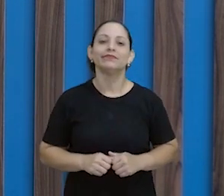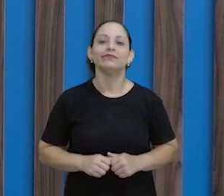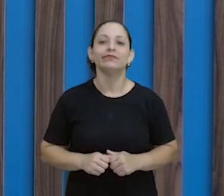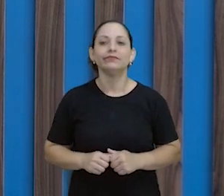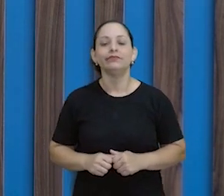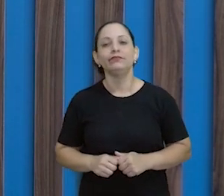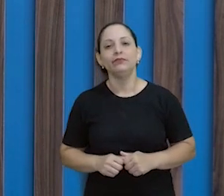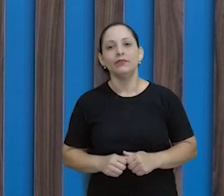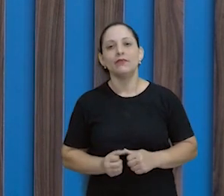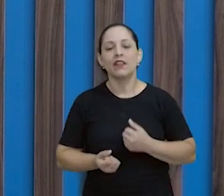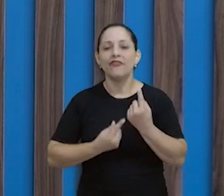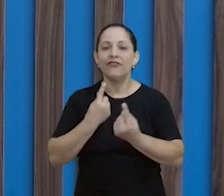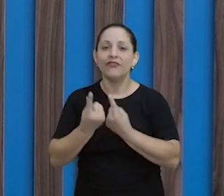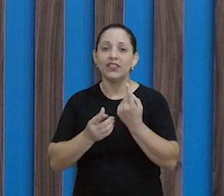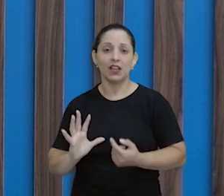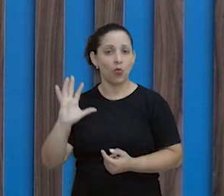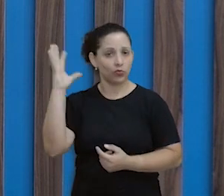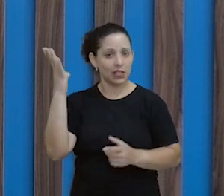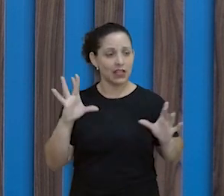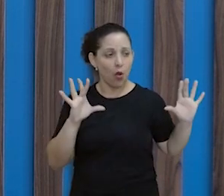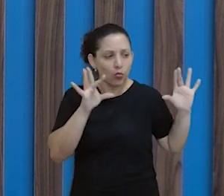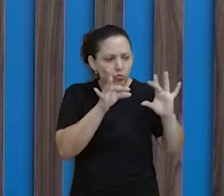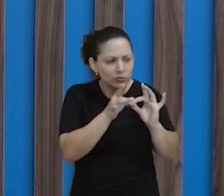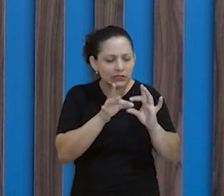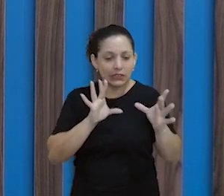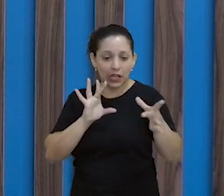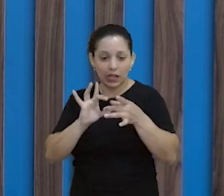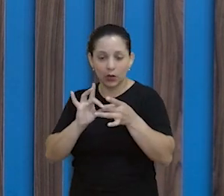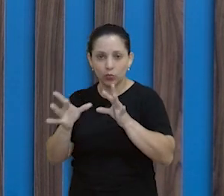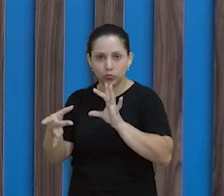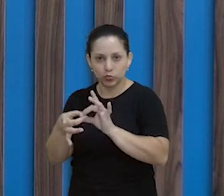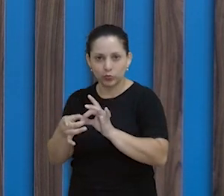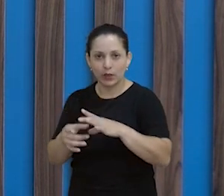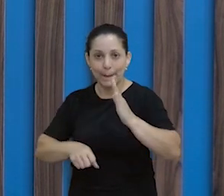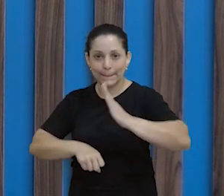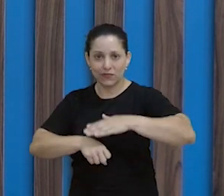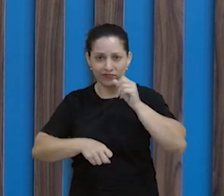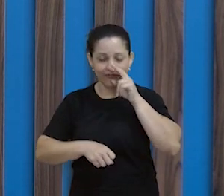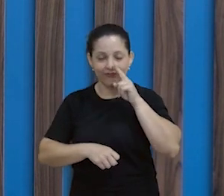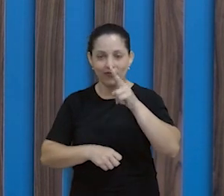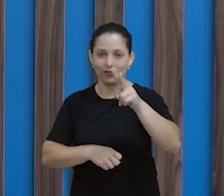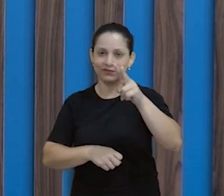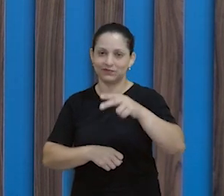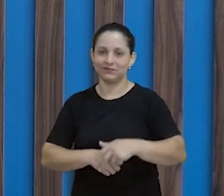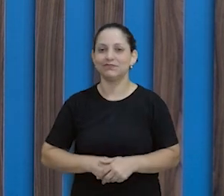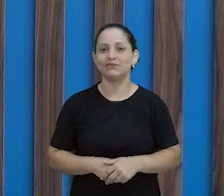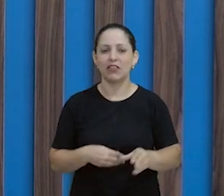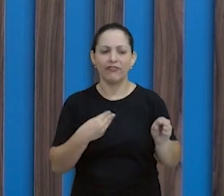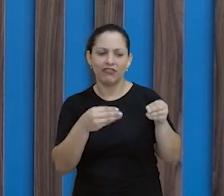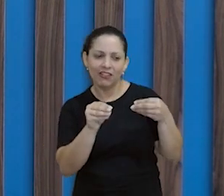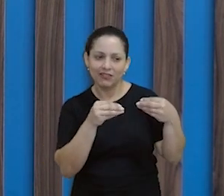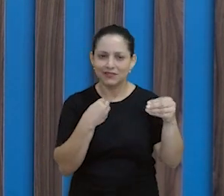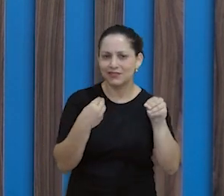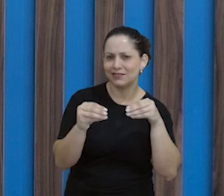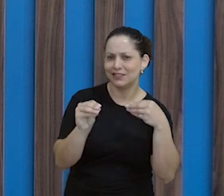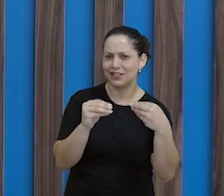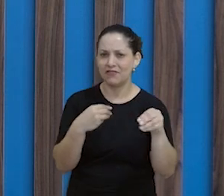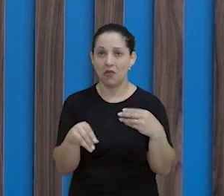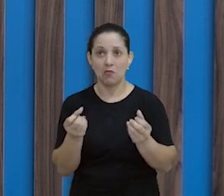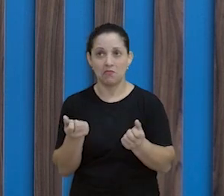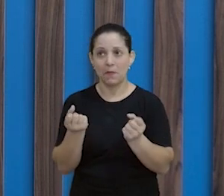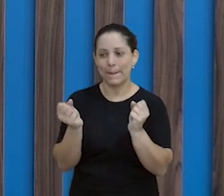vezes ocorre a união de metais para tornar algo mais rígido, ou até diferente, mais flexível, mais